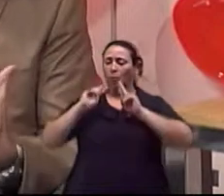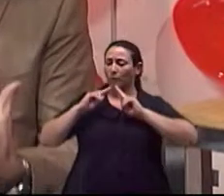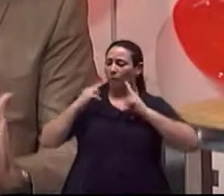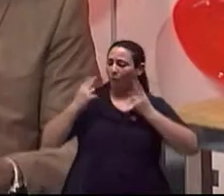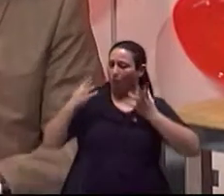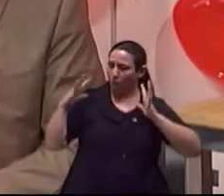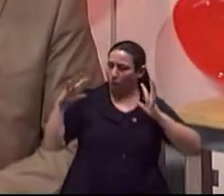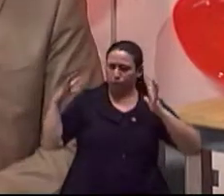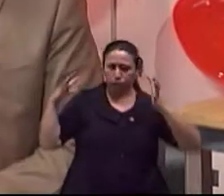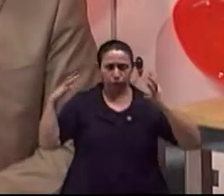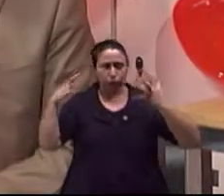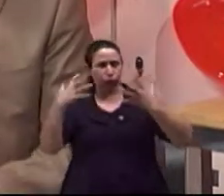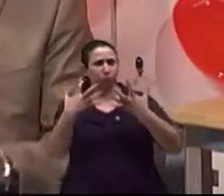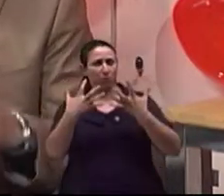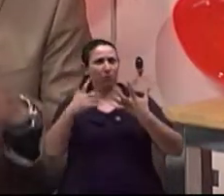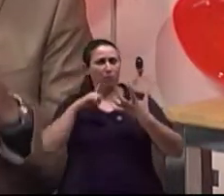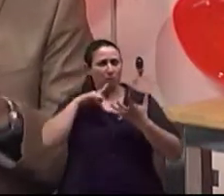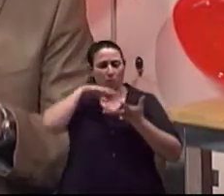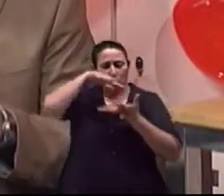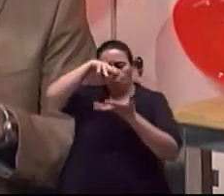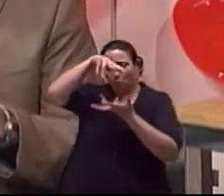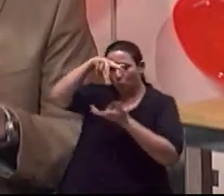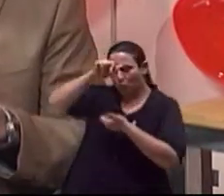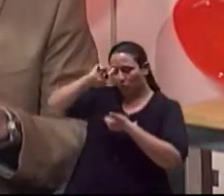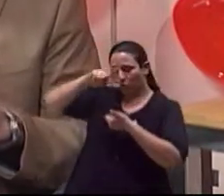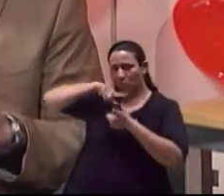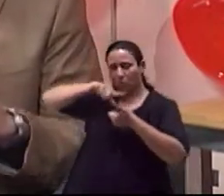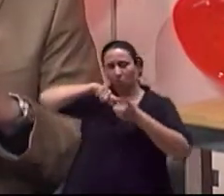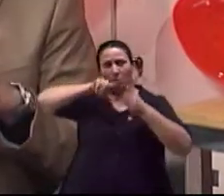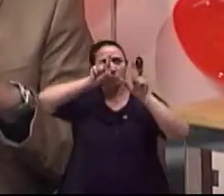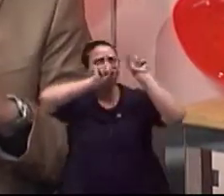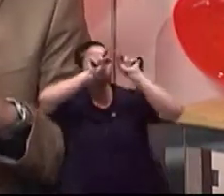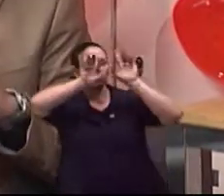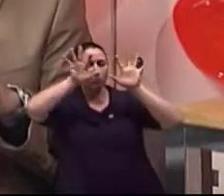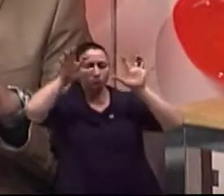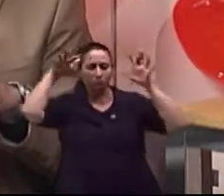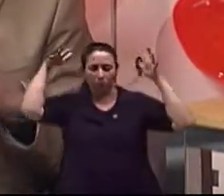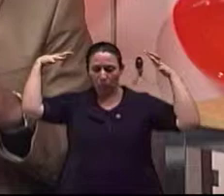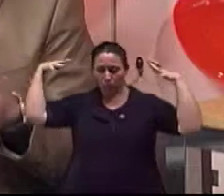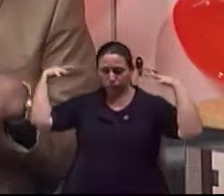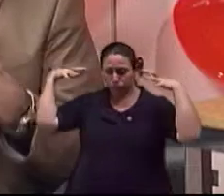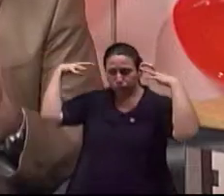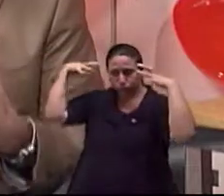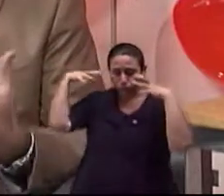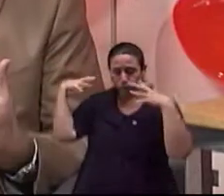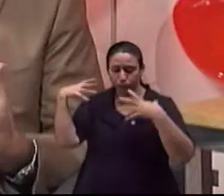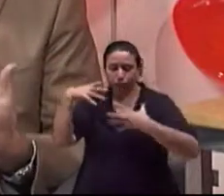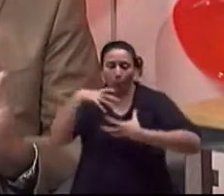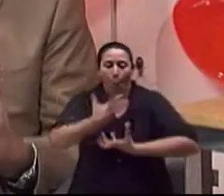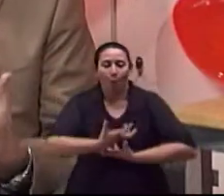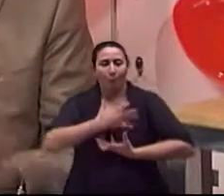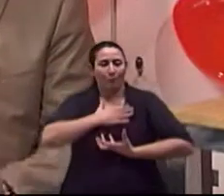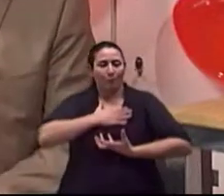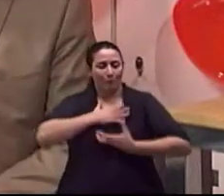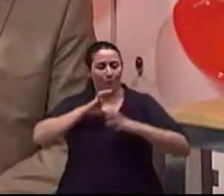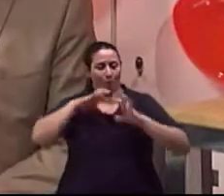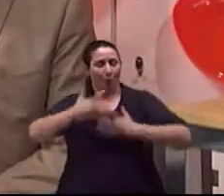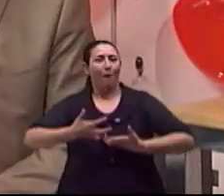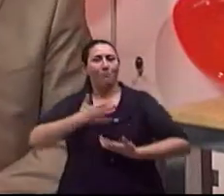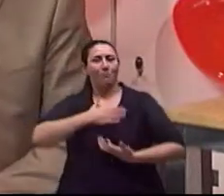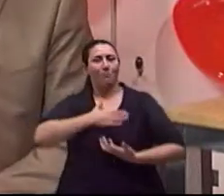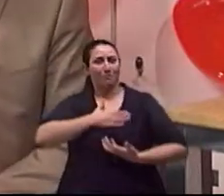nós não somos só um ego aqui não somos algo isolado pelo contrário nós somos alo que algo que se eh de alguma maneira se